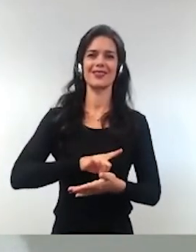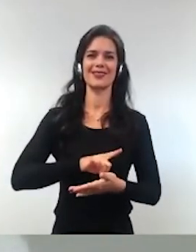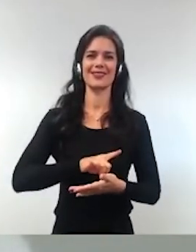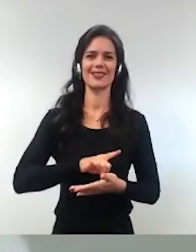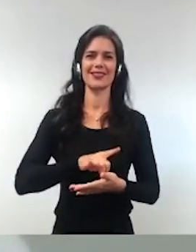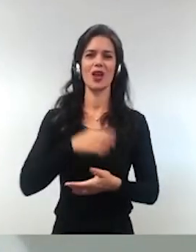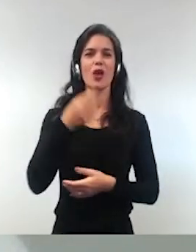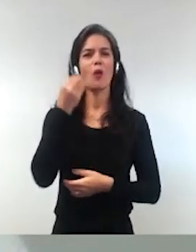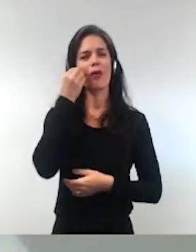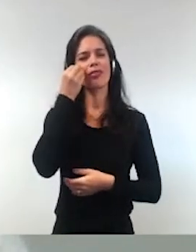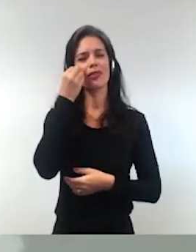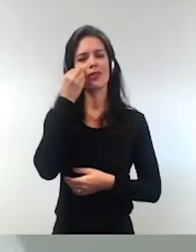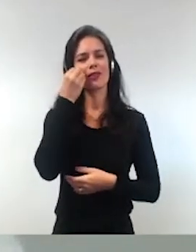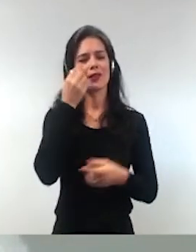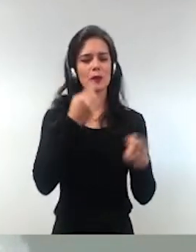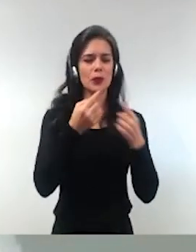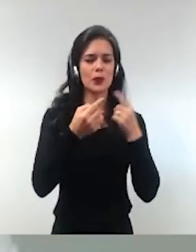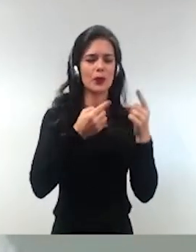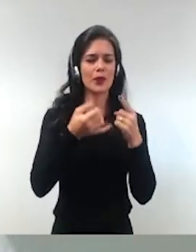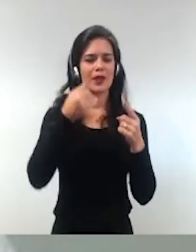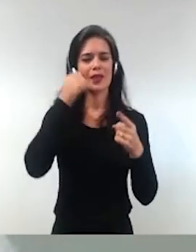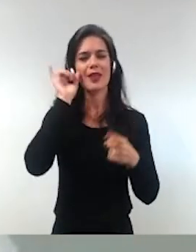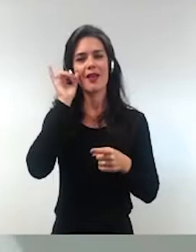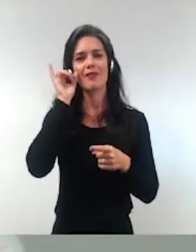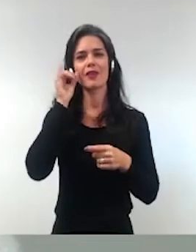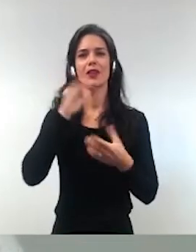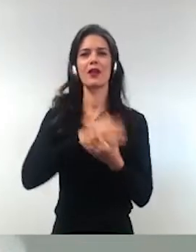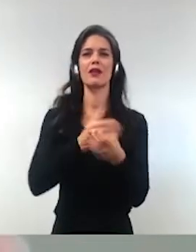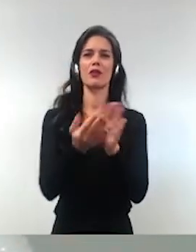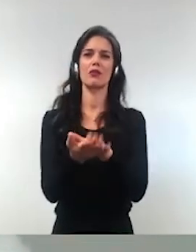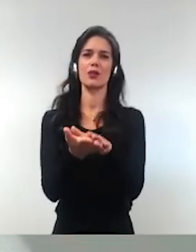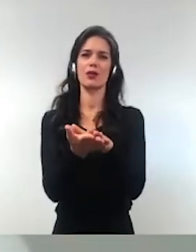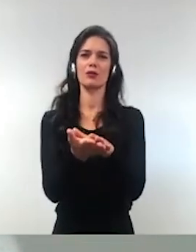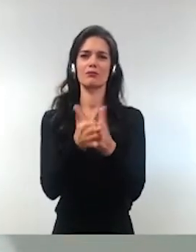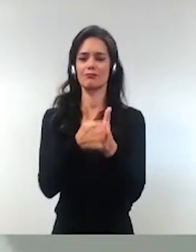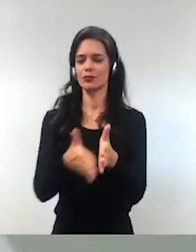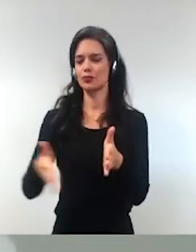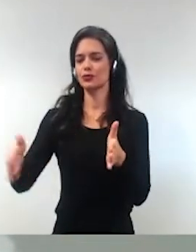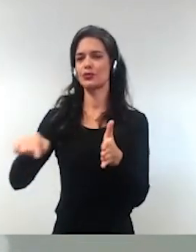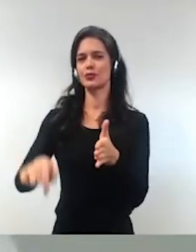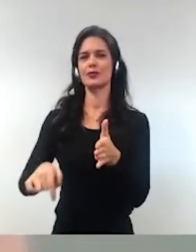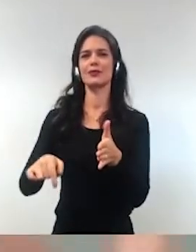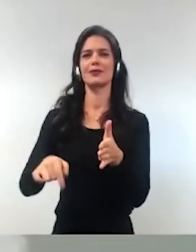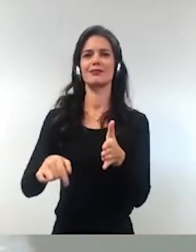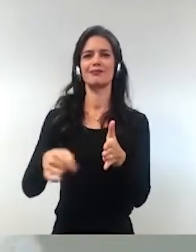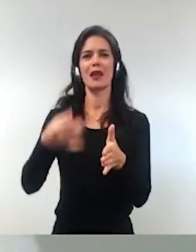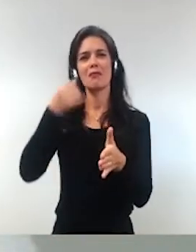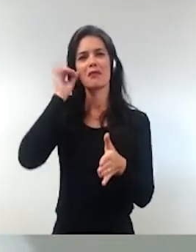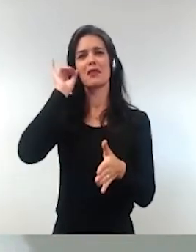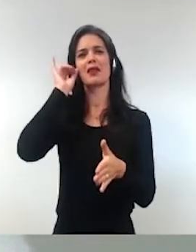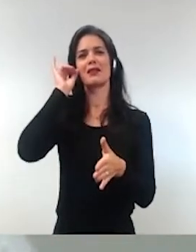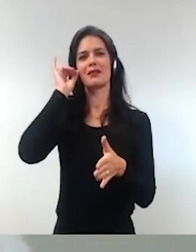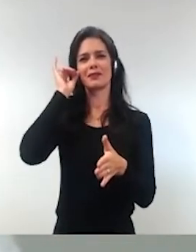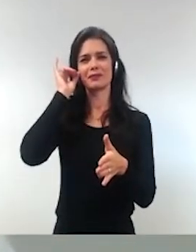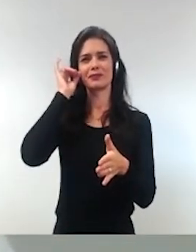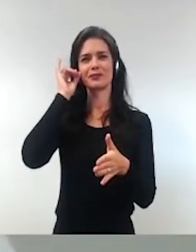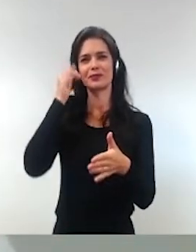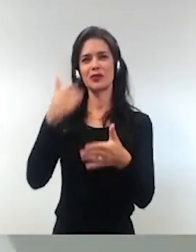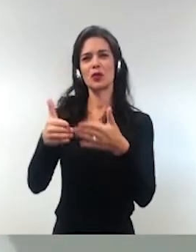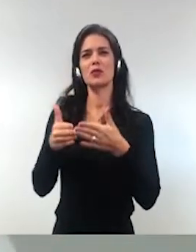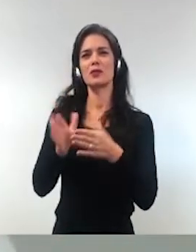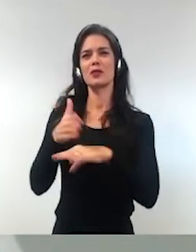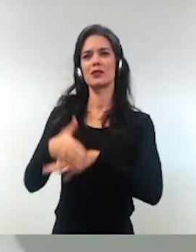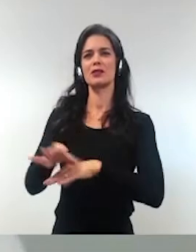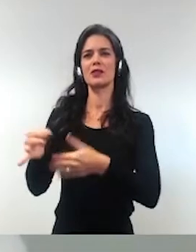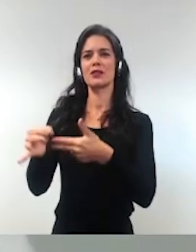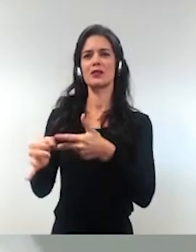com a tentativa de prevenir os litígios, de prevenir as demandas, de prevenir a chegada de ações na